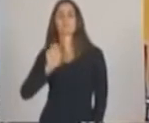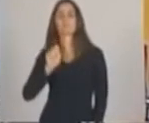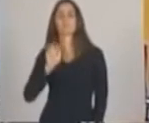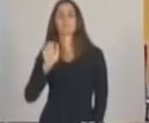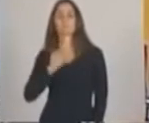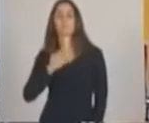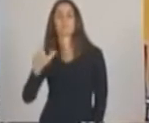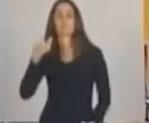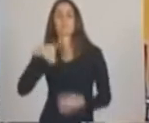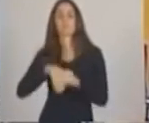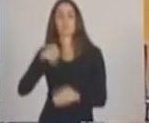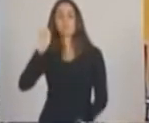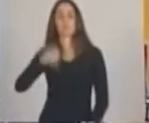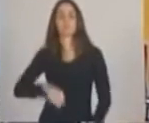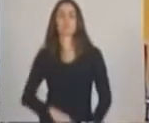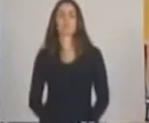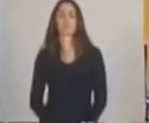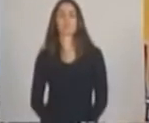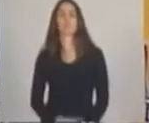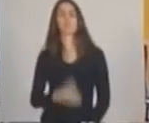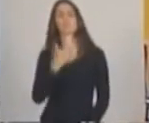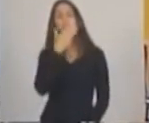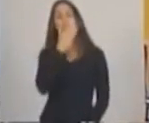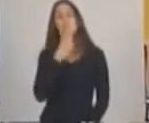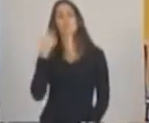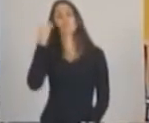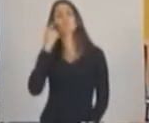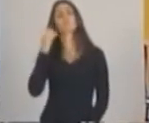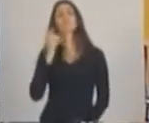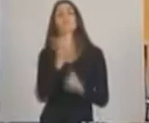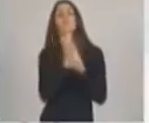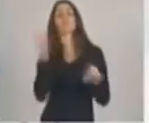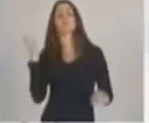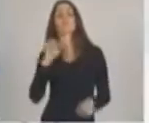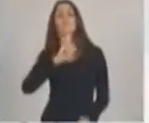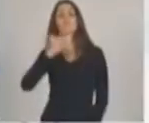Vota sim. Deputado engenheiro José Esmeraldo.